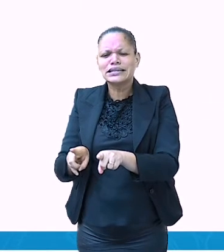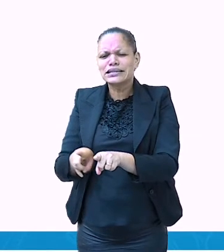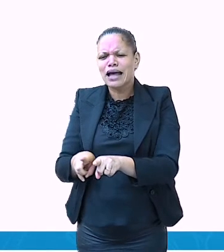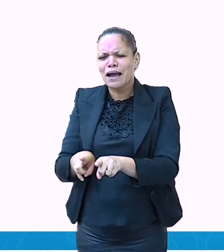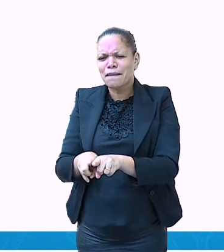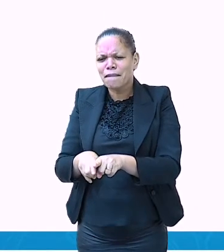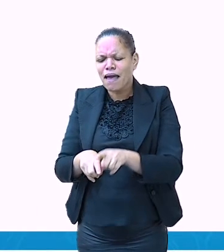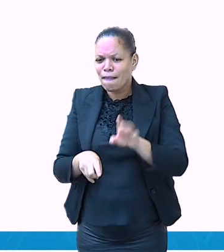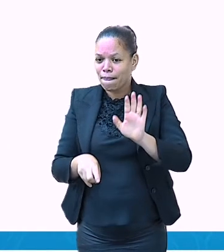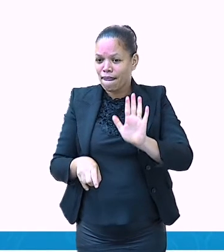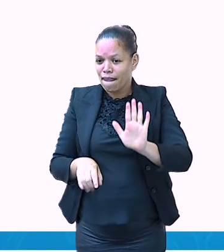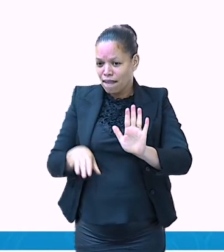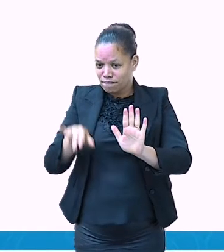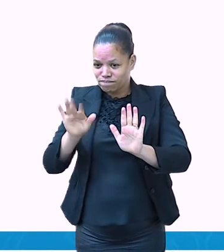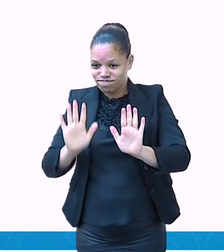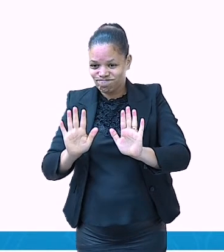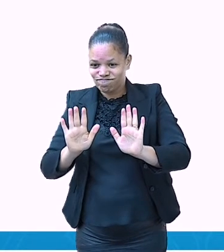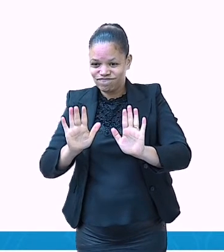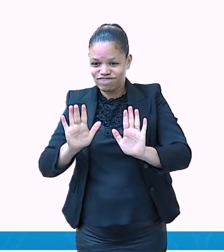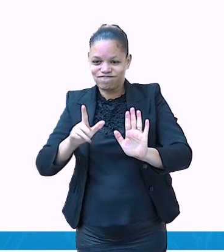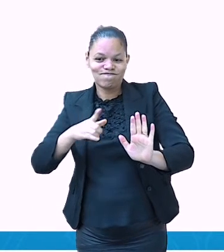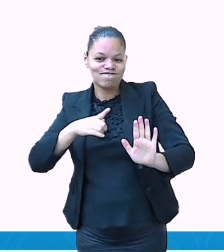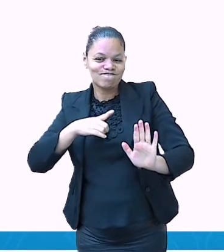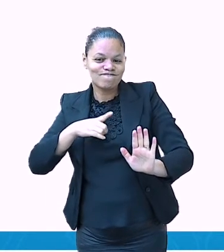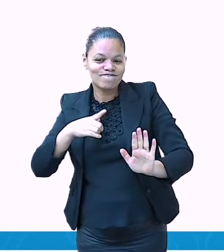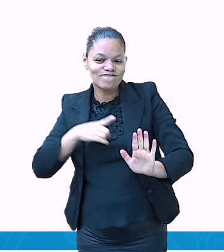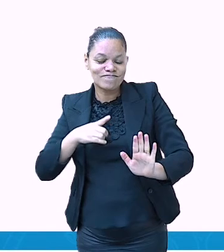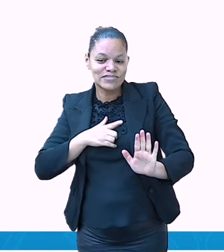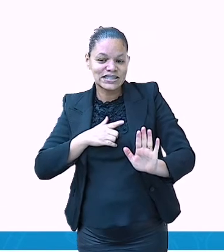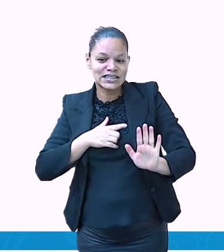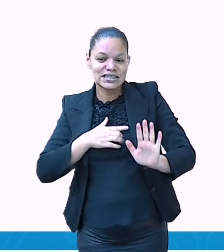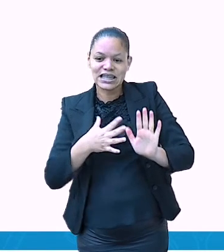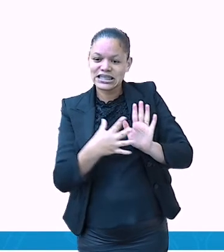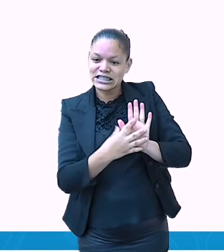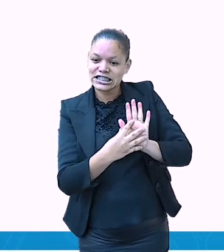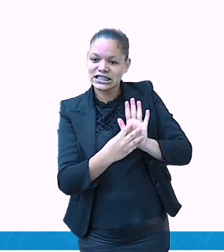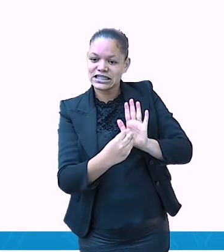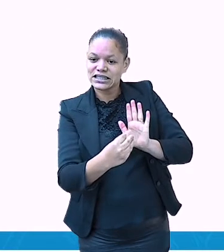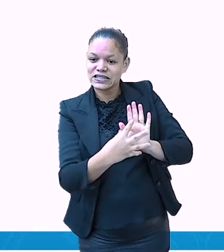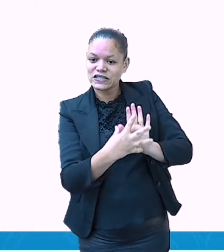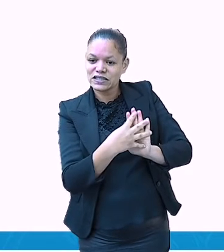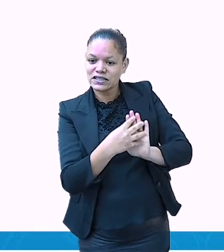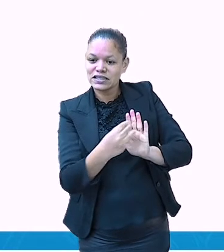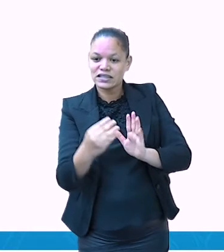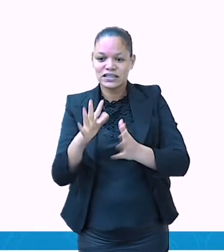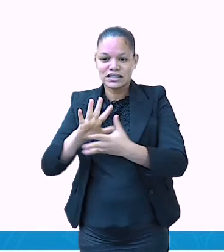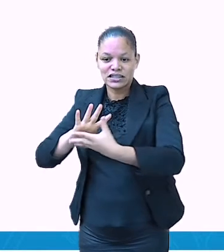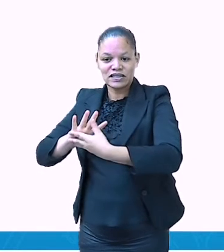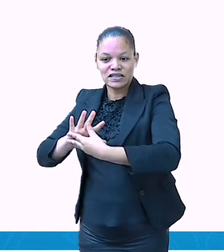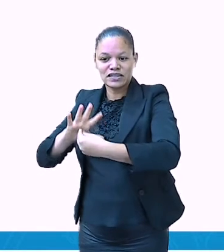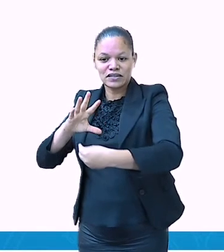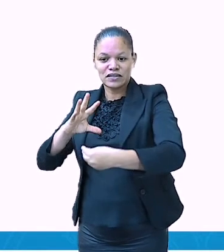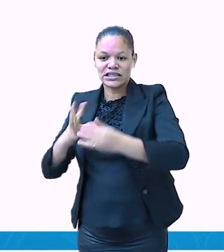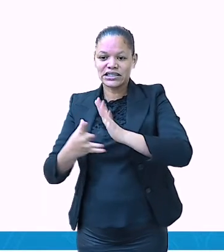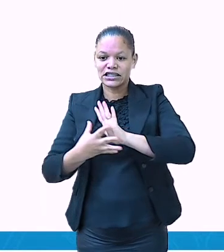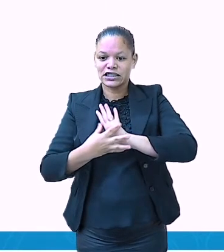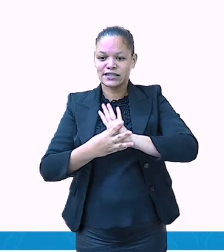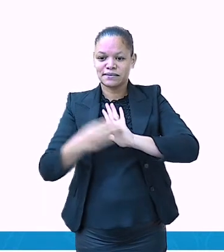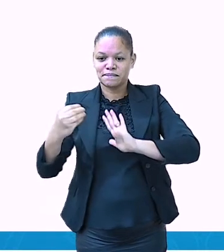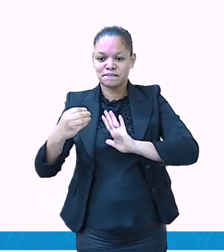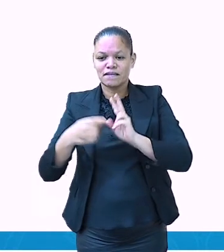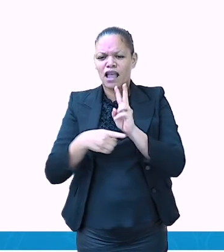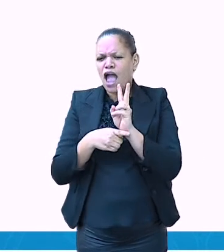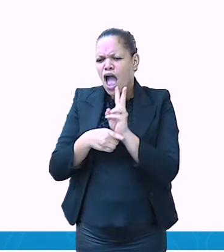na natação, porque a rã ela é mais aquática. Ela gosta de viver mais perto de lagoas,